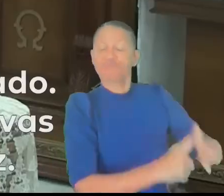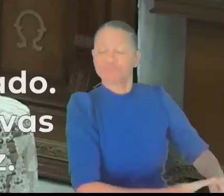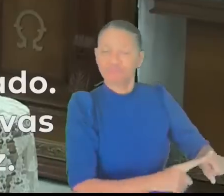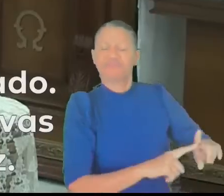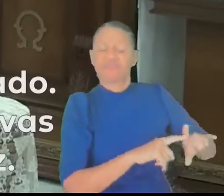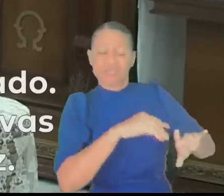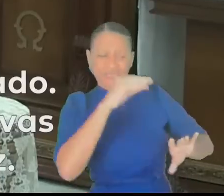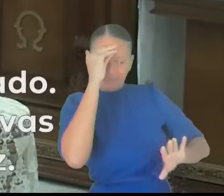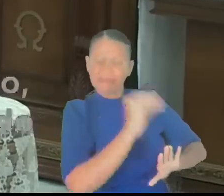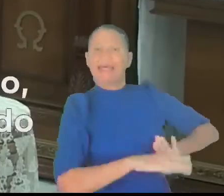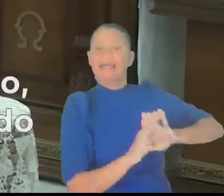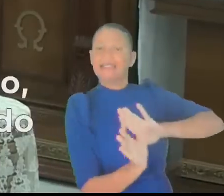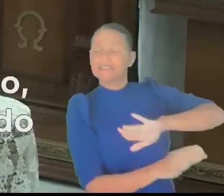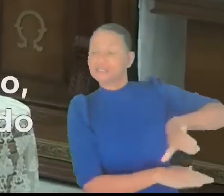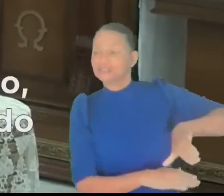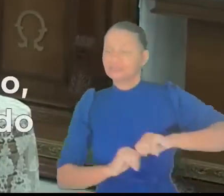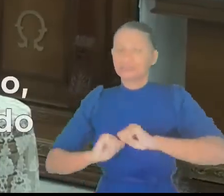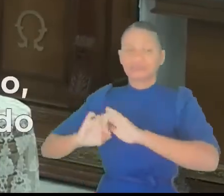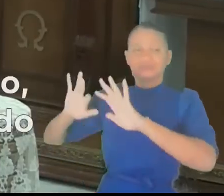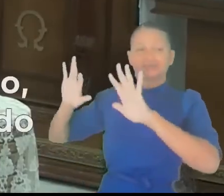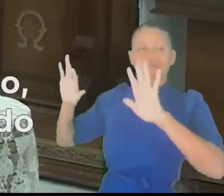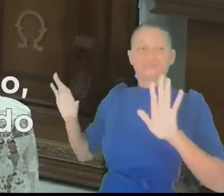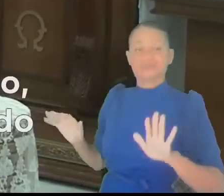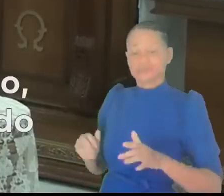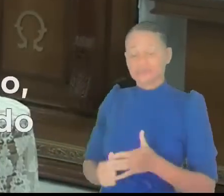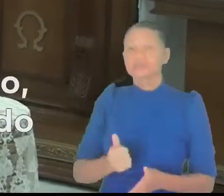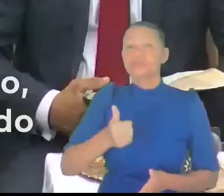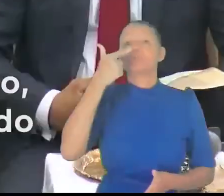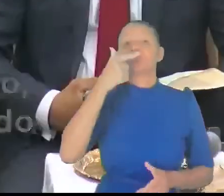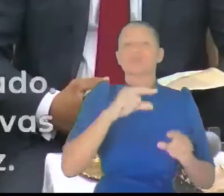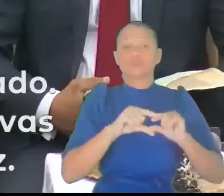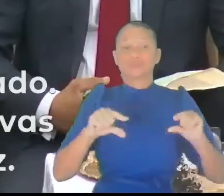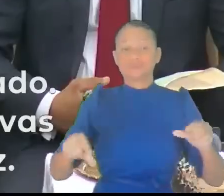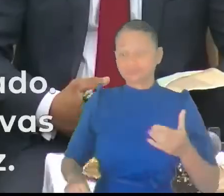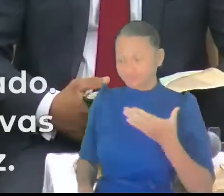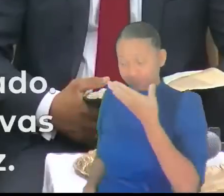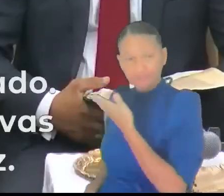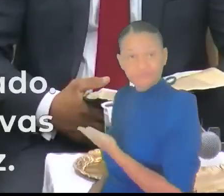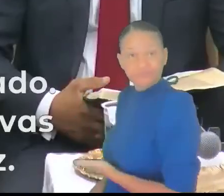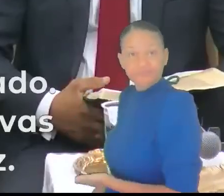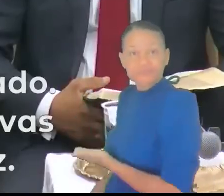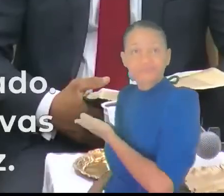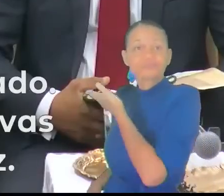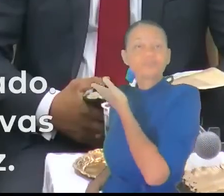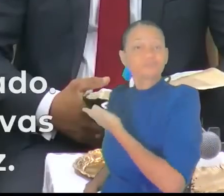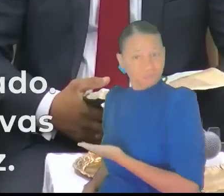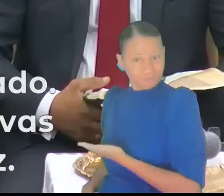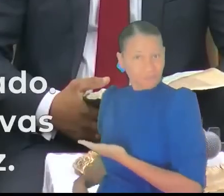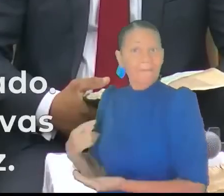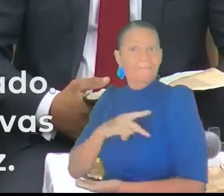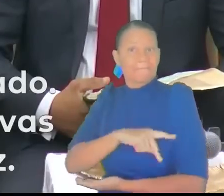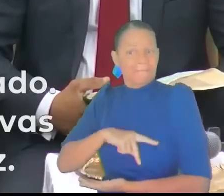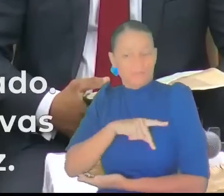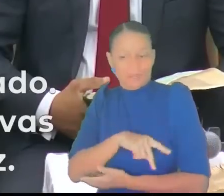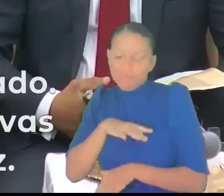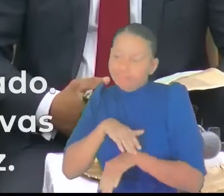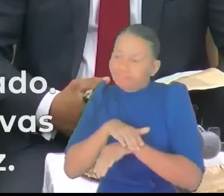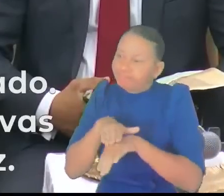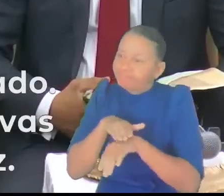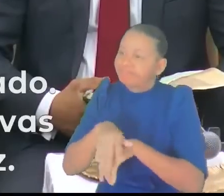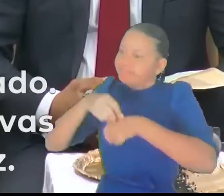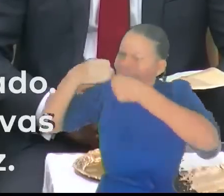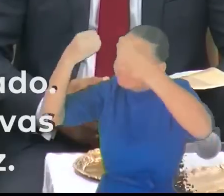da luz. Deixe na tela esse 12, o 12. Paulo disse aos crentes de Roma: a noite